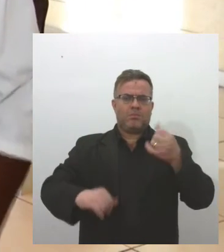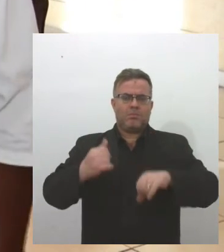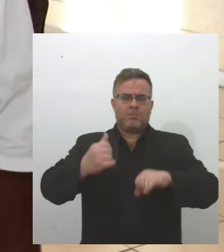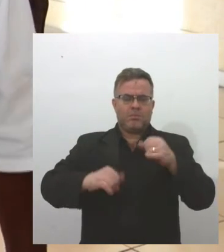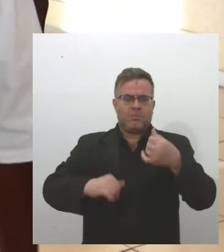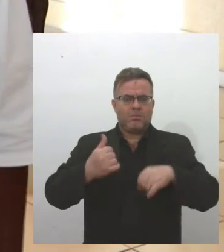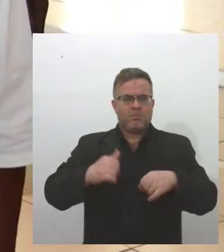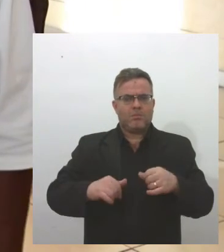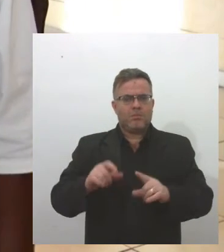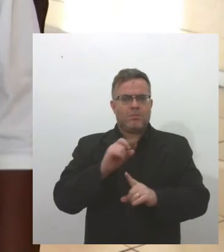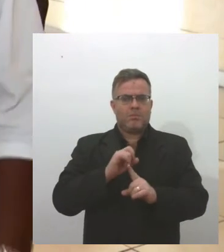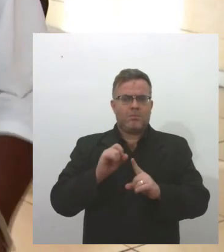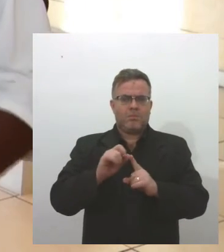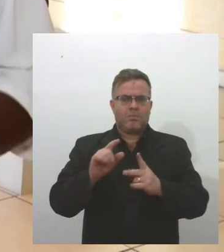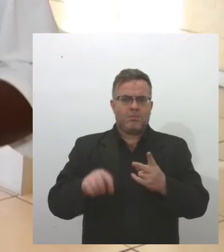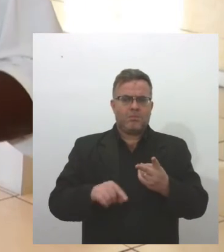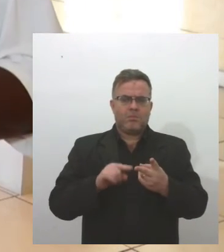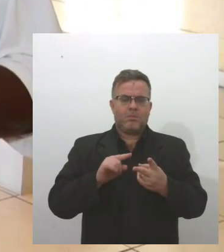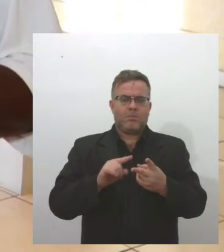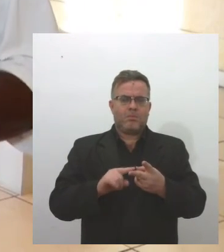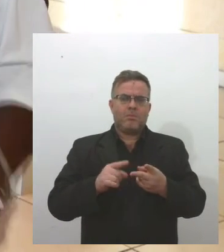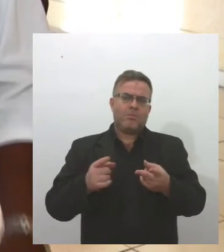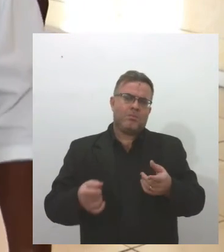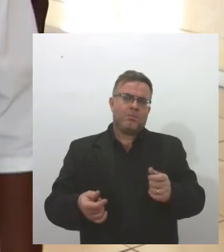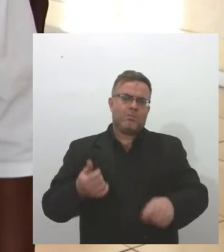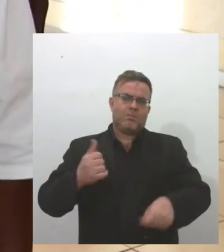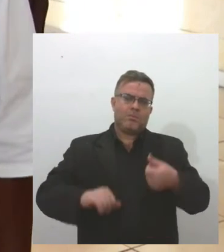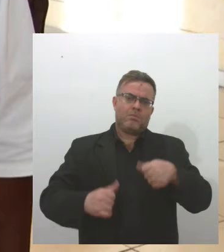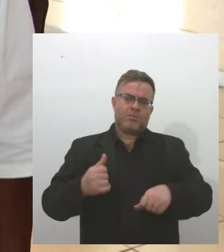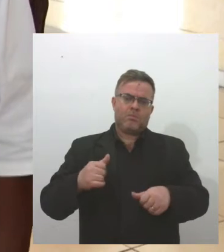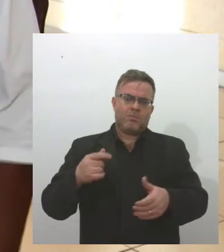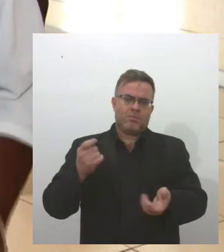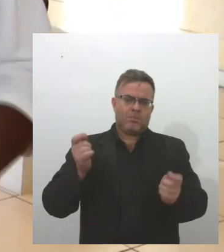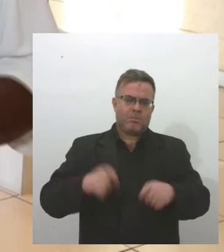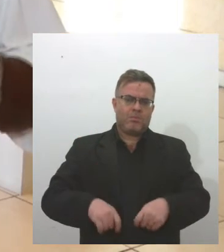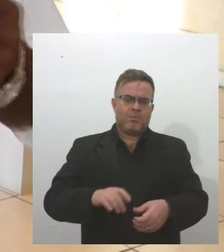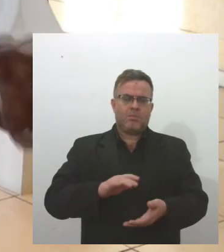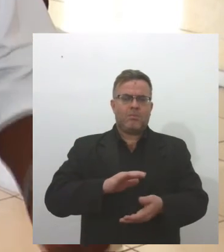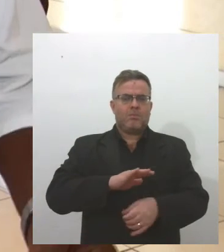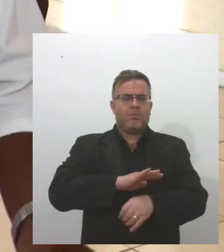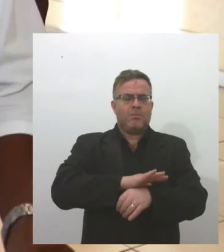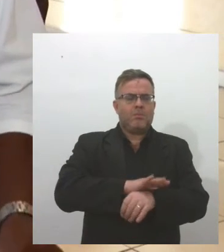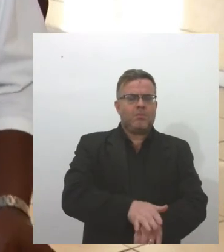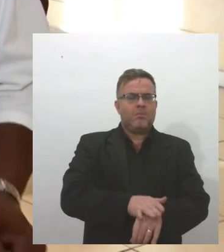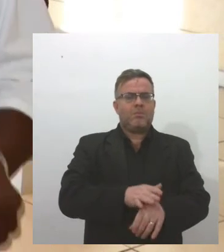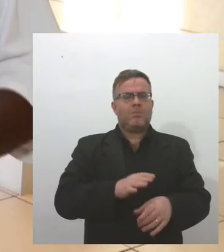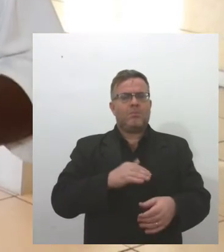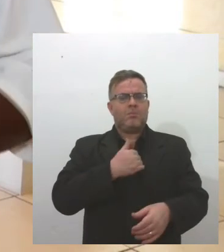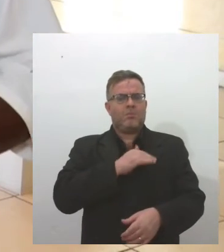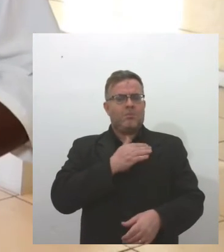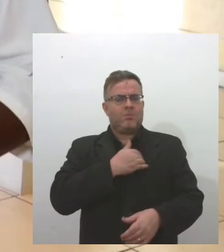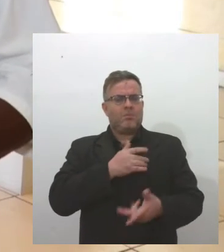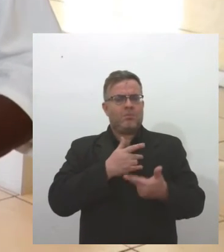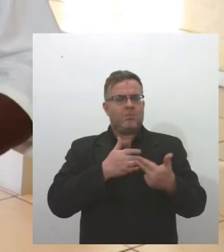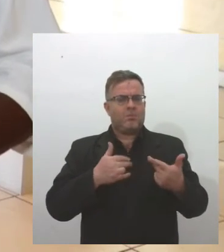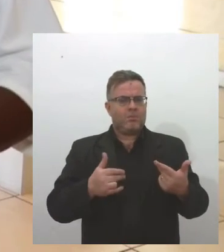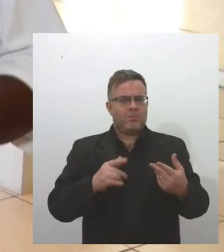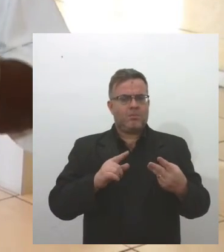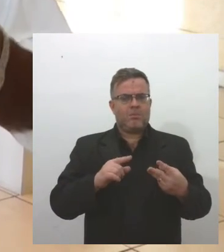questão social, fazer uma análise da questão da discriminação racial, do preconceito para com o